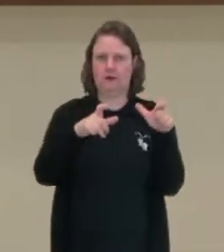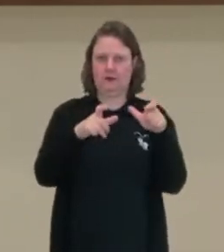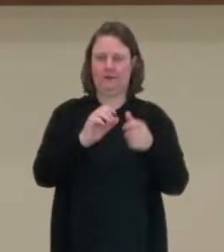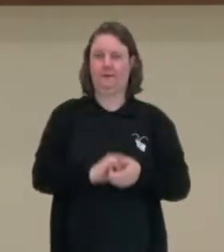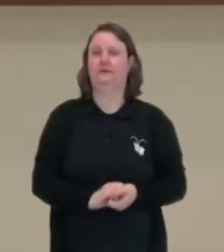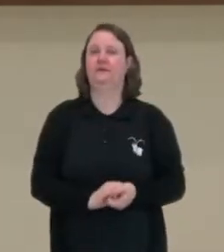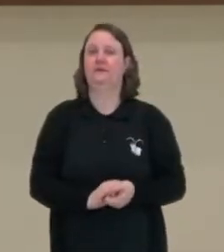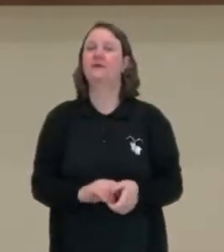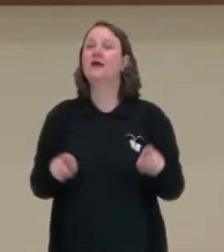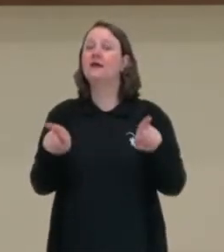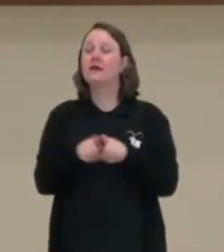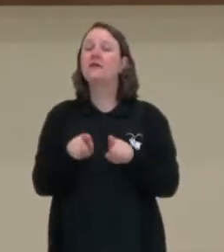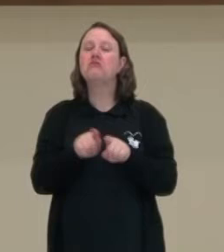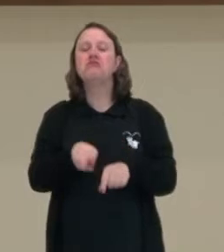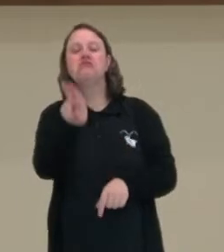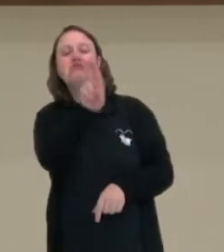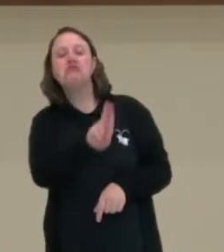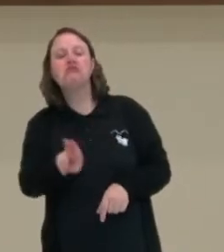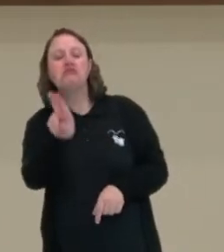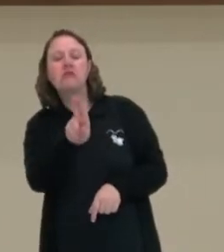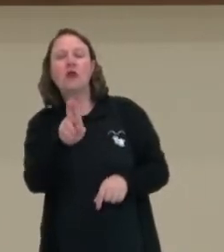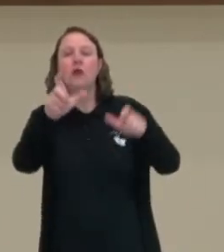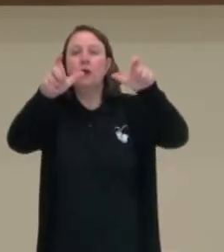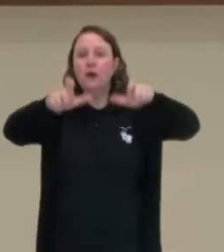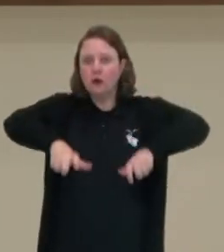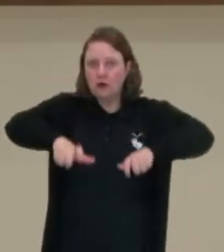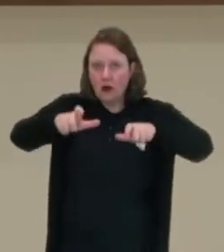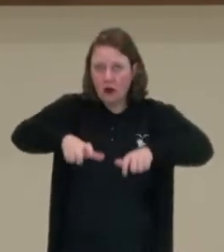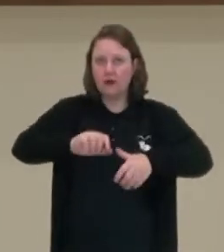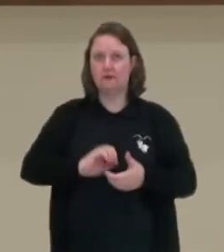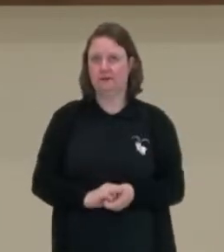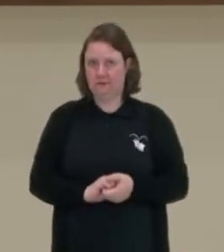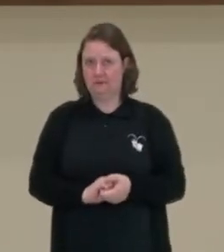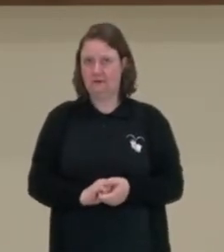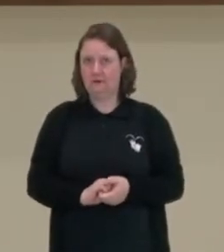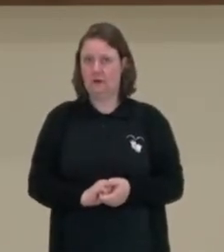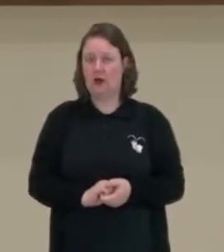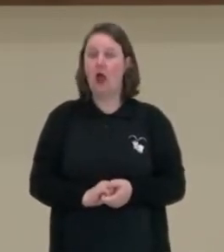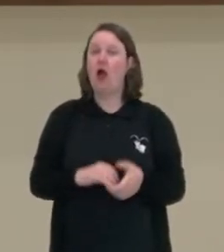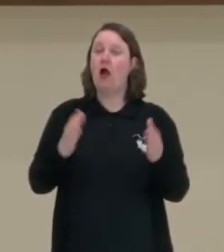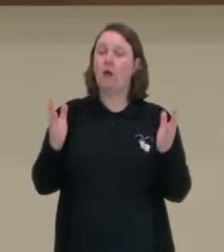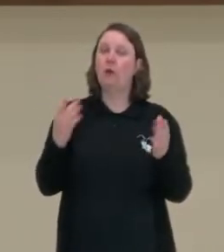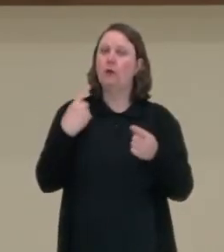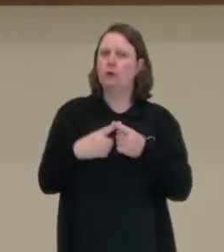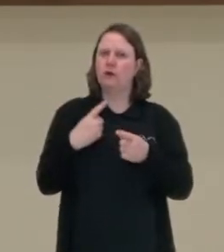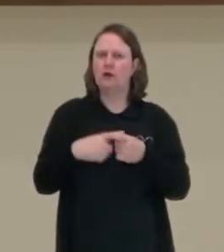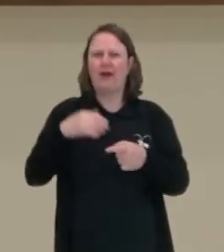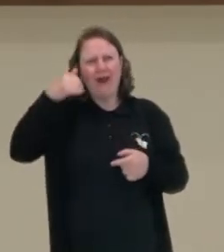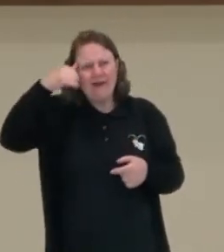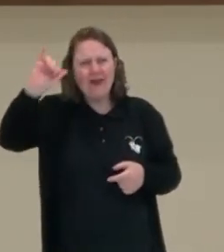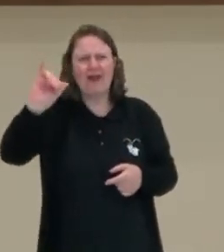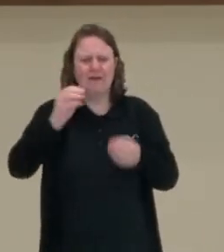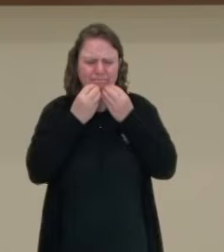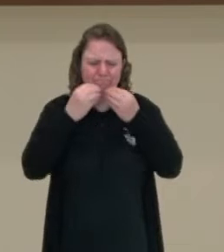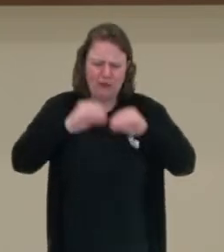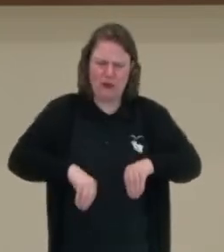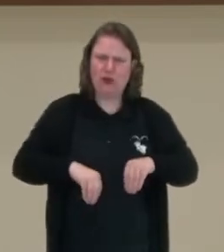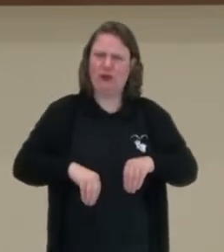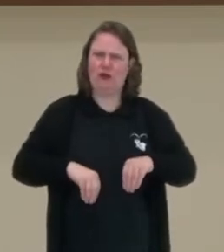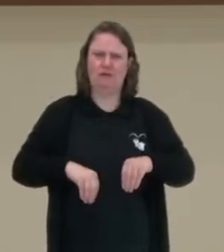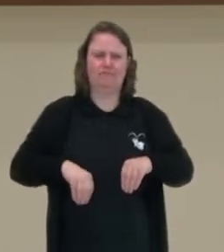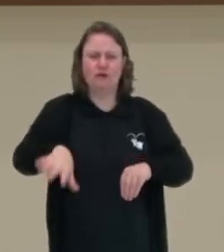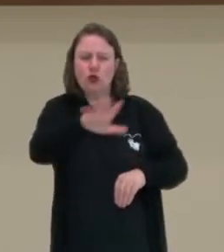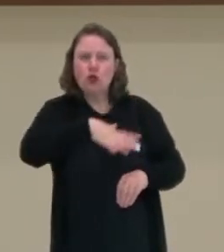eu já expliquei. Não se utiliza nada que seja para prejudicar o meio ambiente, até porque é uma proposta